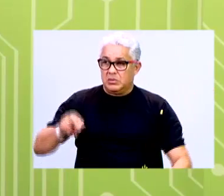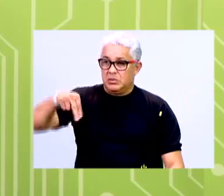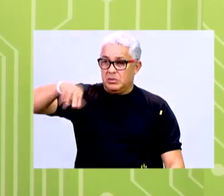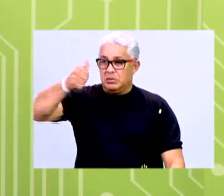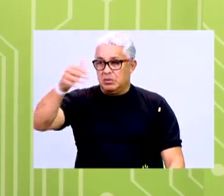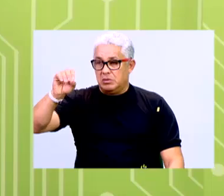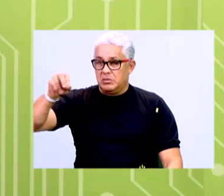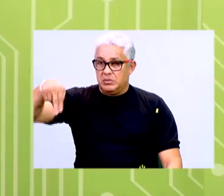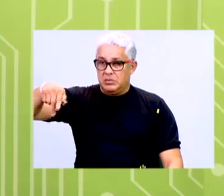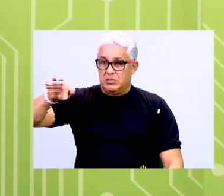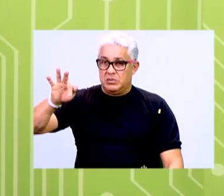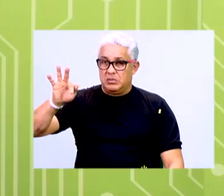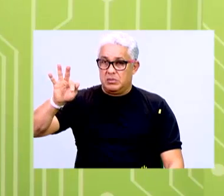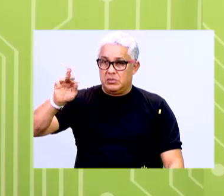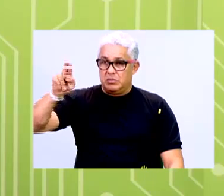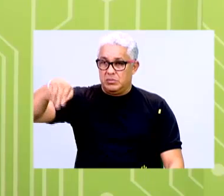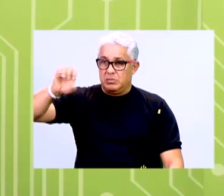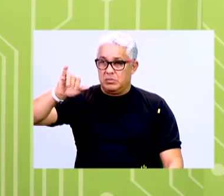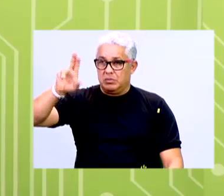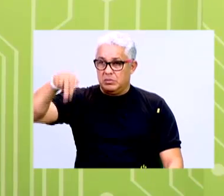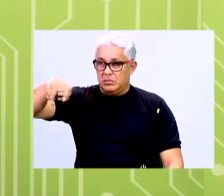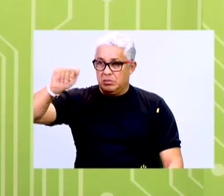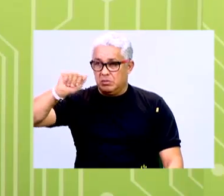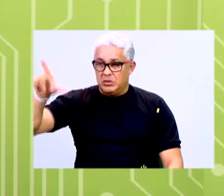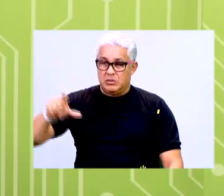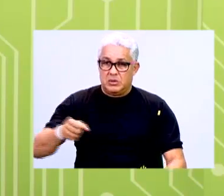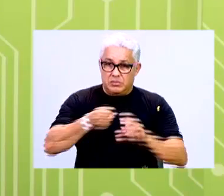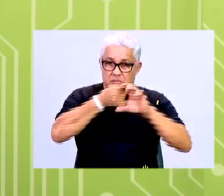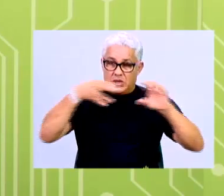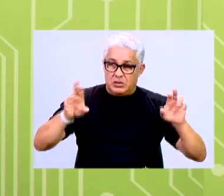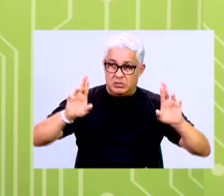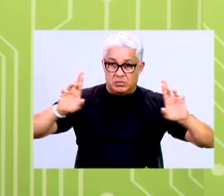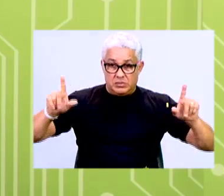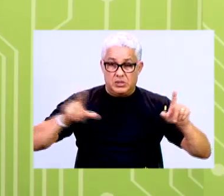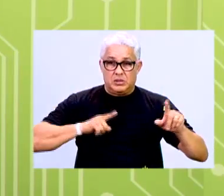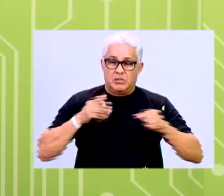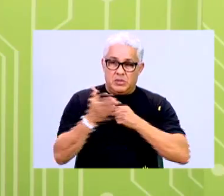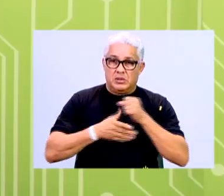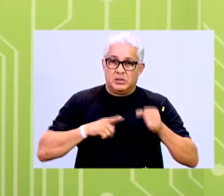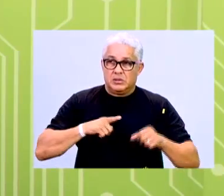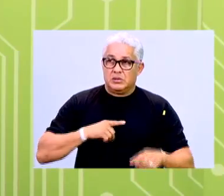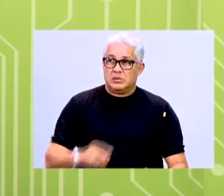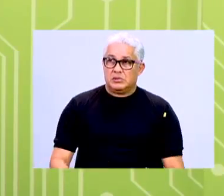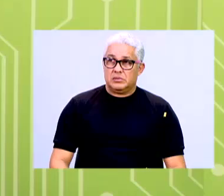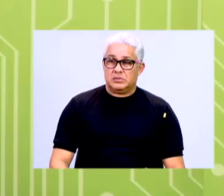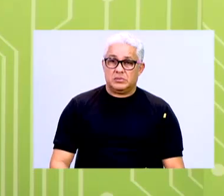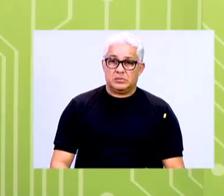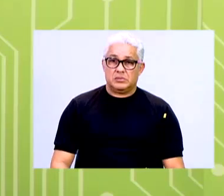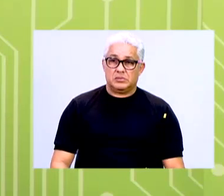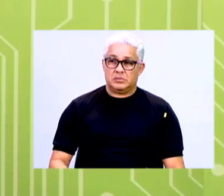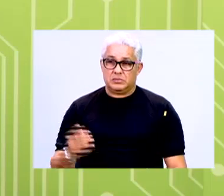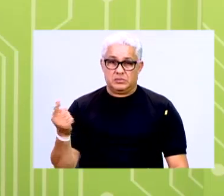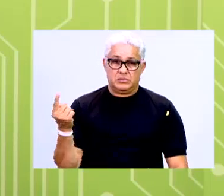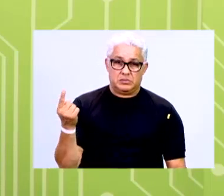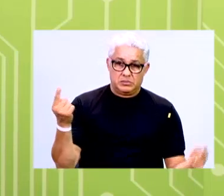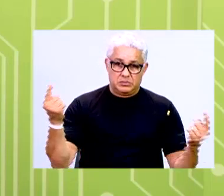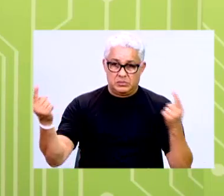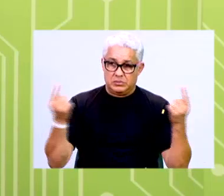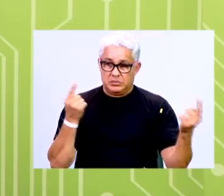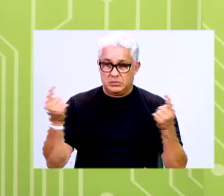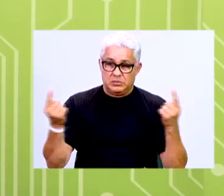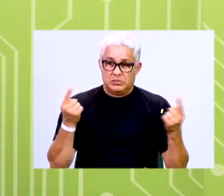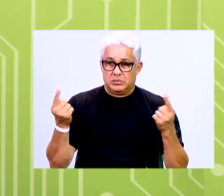e de informação para caracterizarmos aquelas operações, aqueles requisitos que não